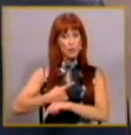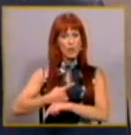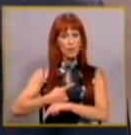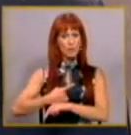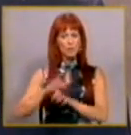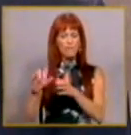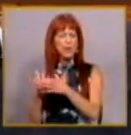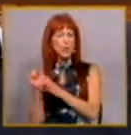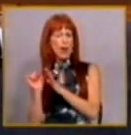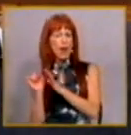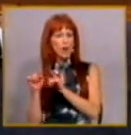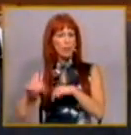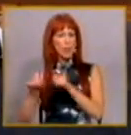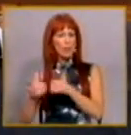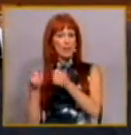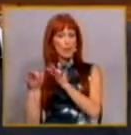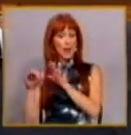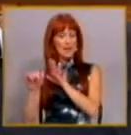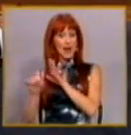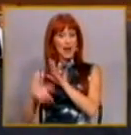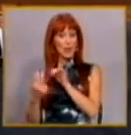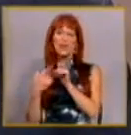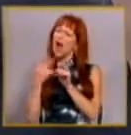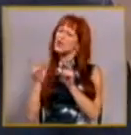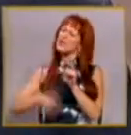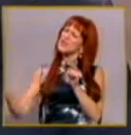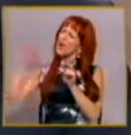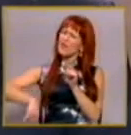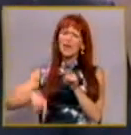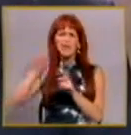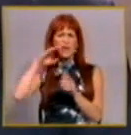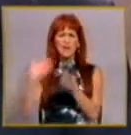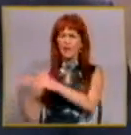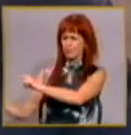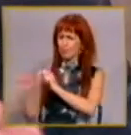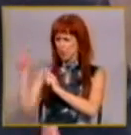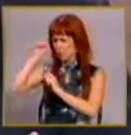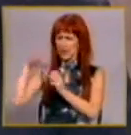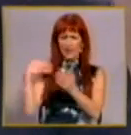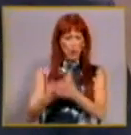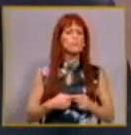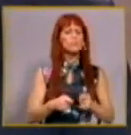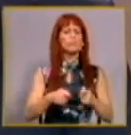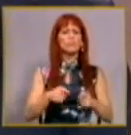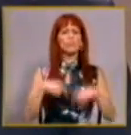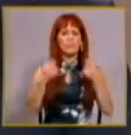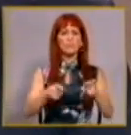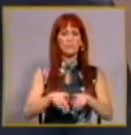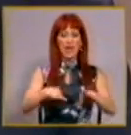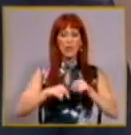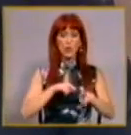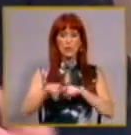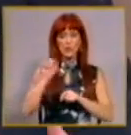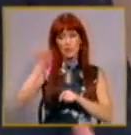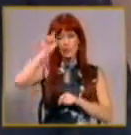de uma facção do próprio Partido Socialista, que queria o regresso e a defesa do legado de José Sócrates, já adotou as políticas de